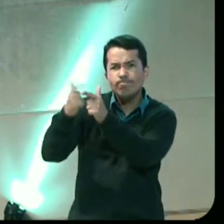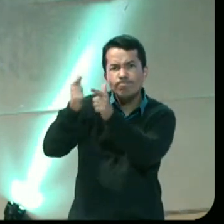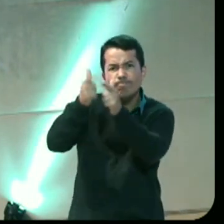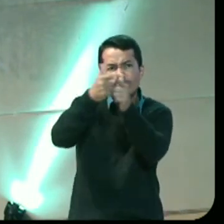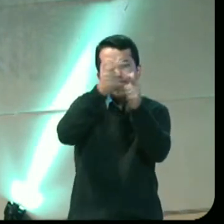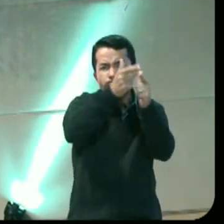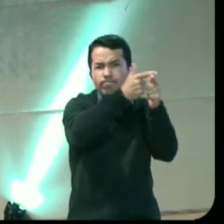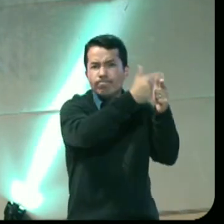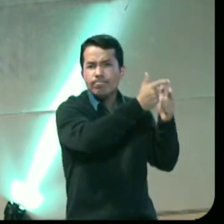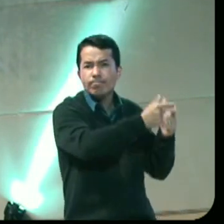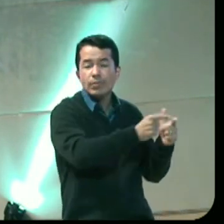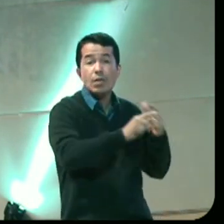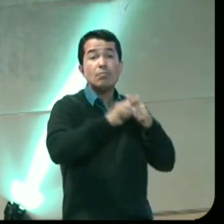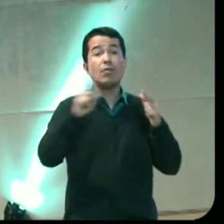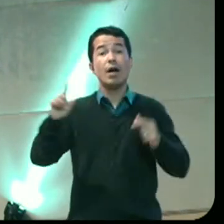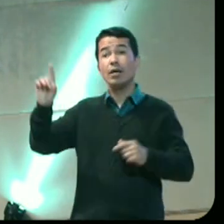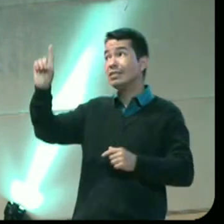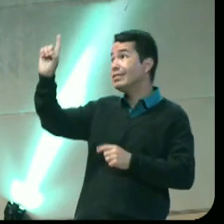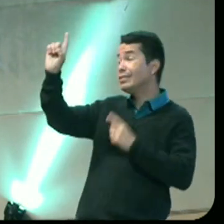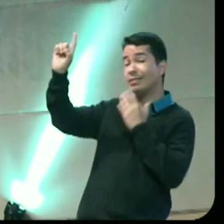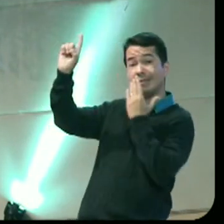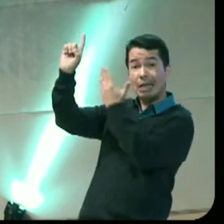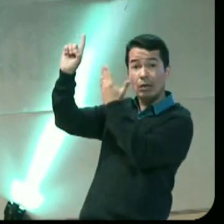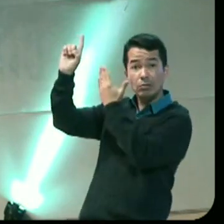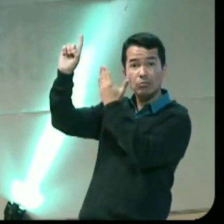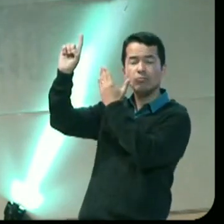controle está nas mãos dele.